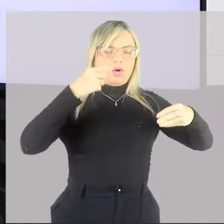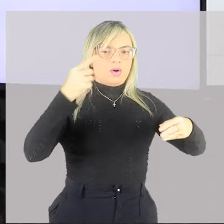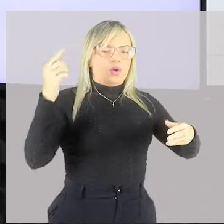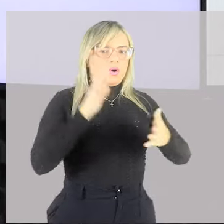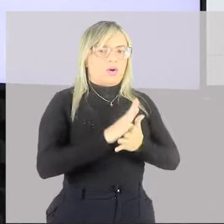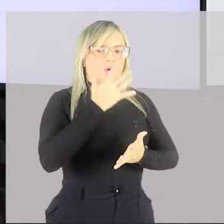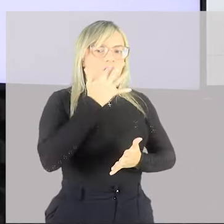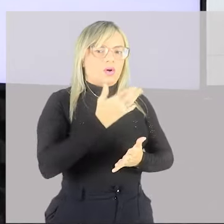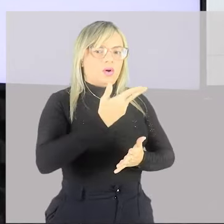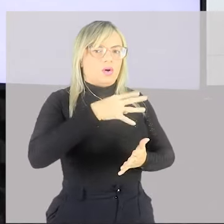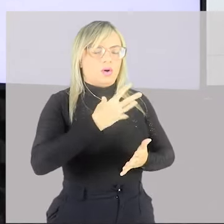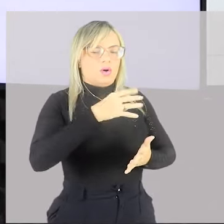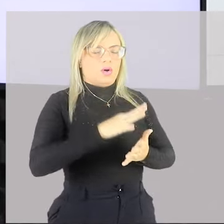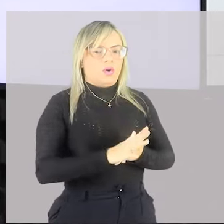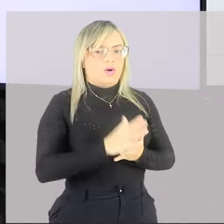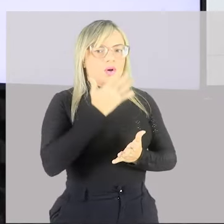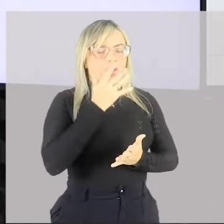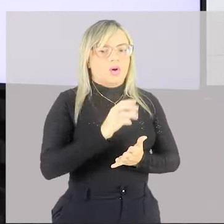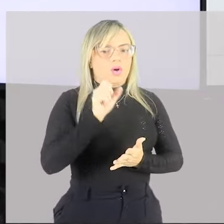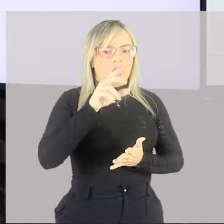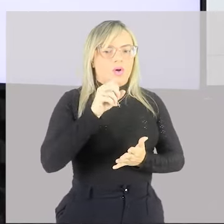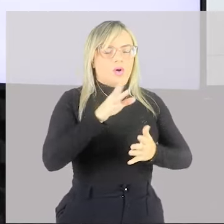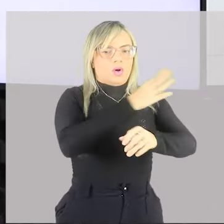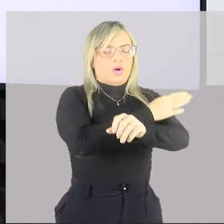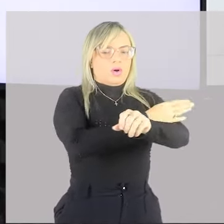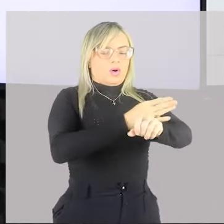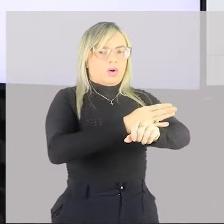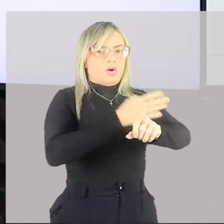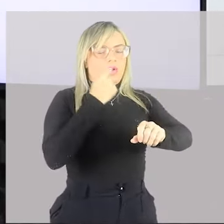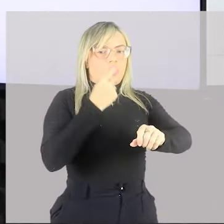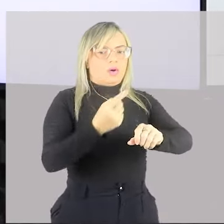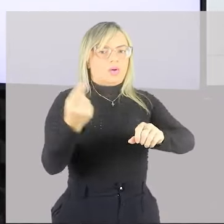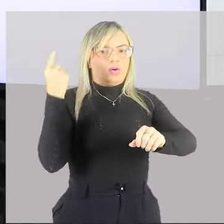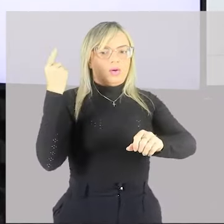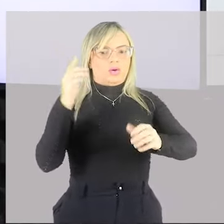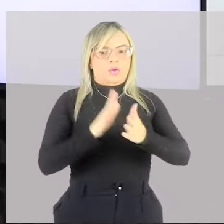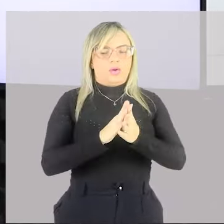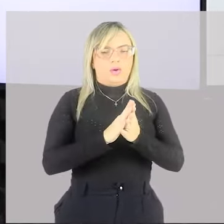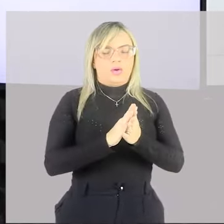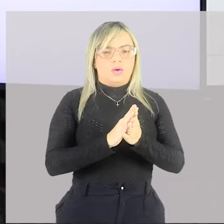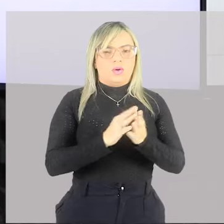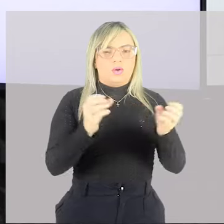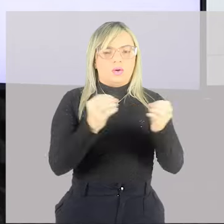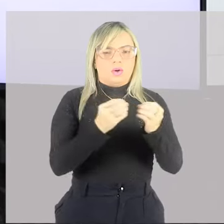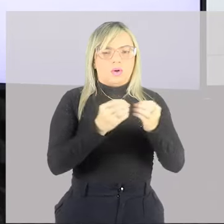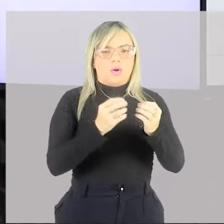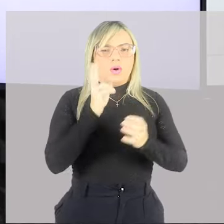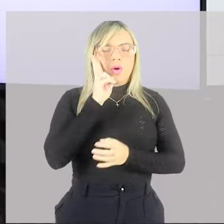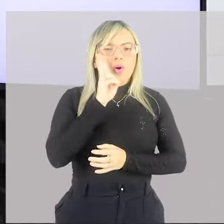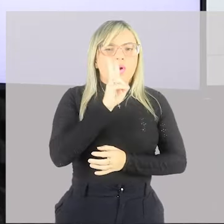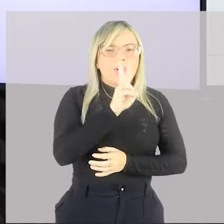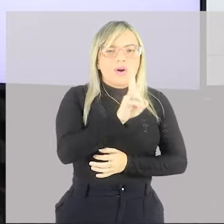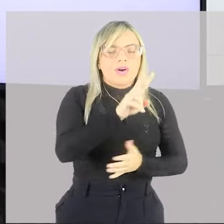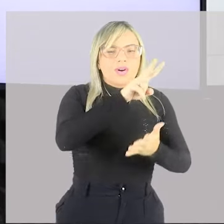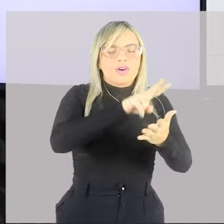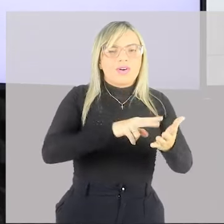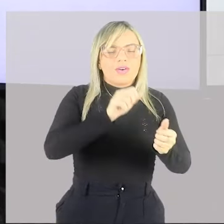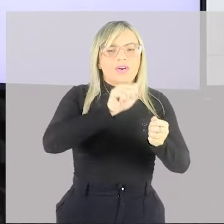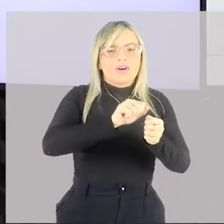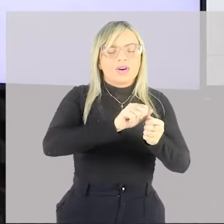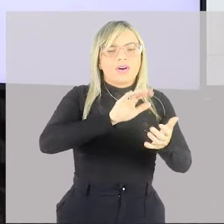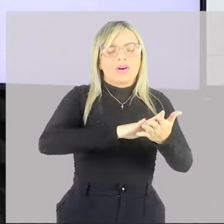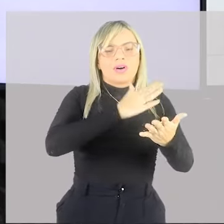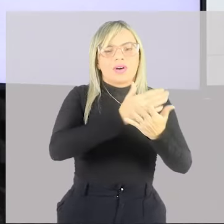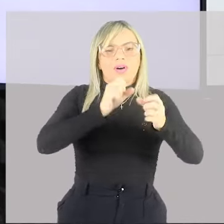cores colocadas por exemplo azul e branco aí onde elas estavam uma do lado da outra meu olho Lia como azul claro